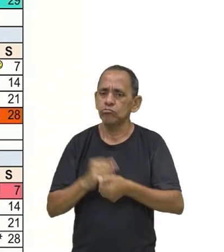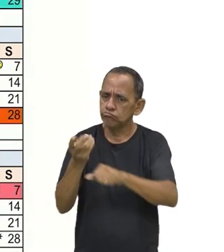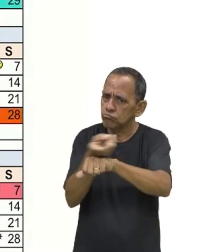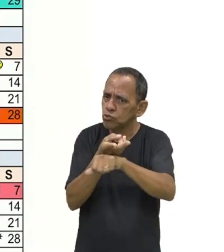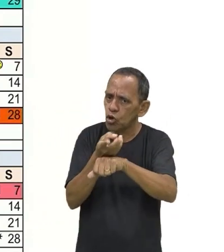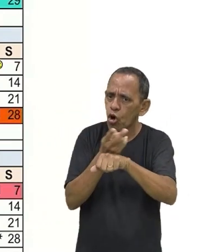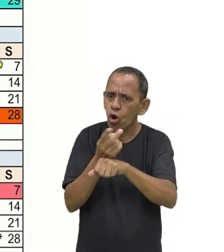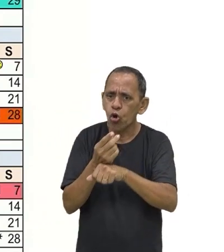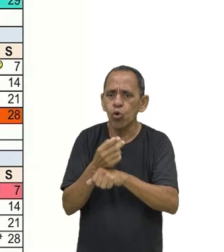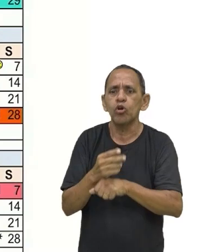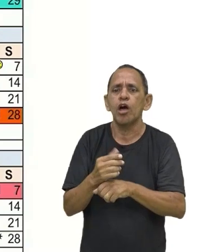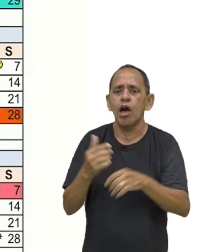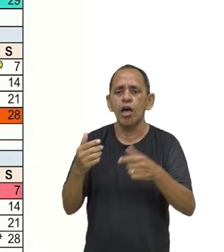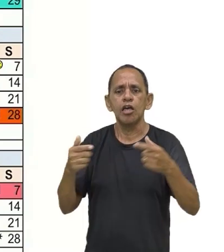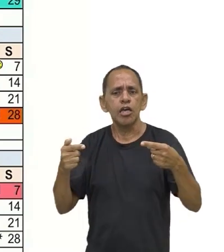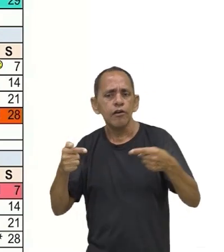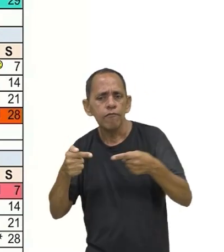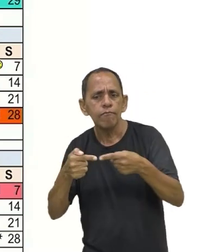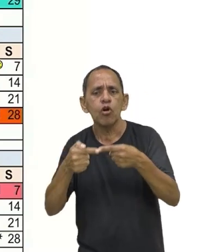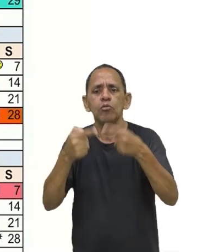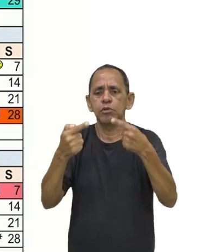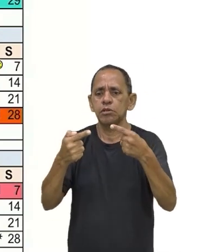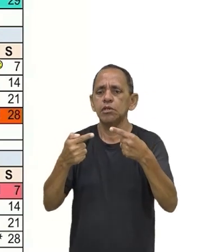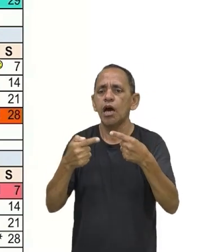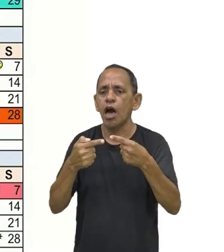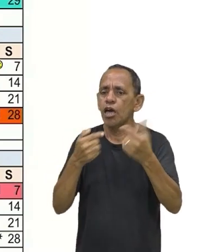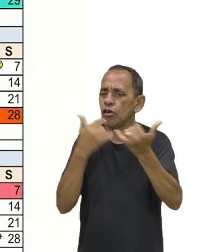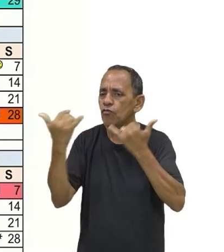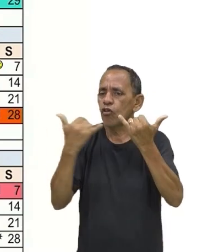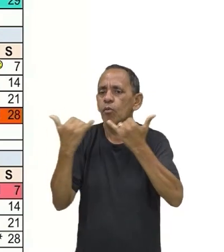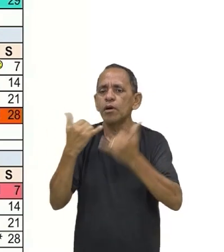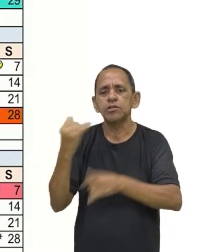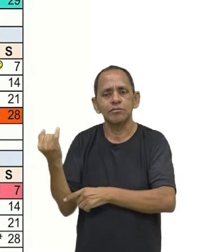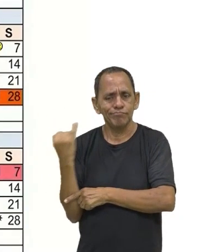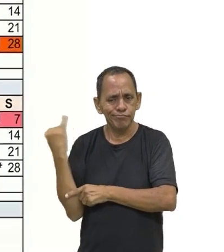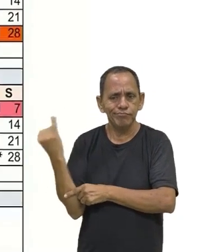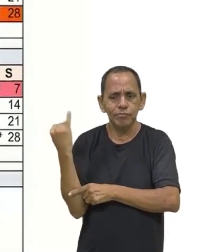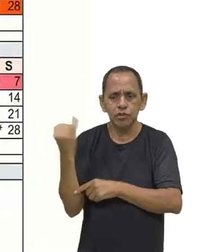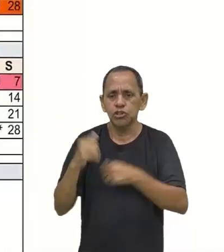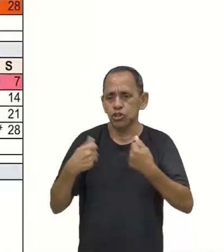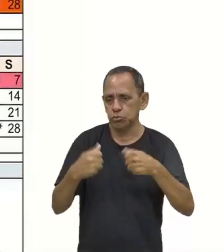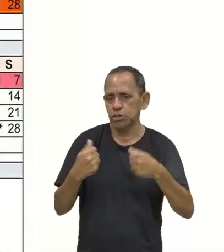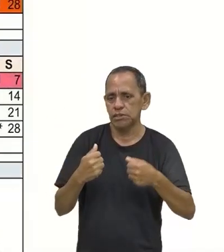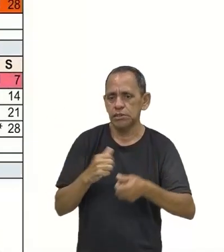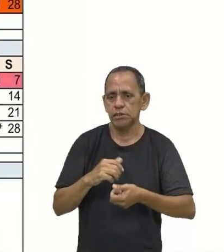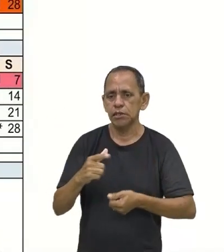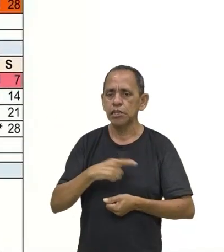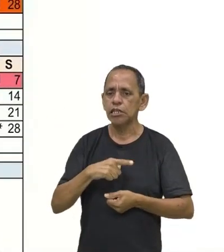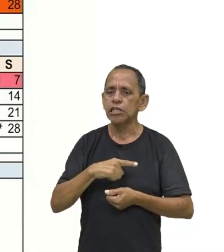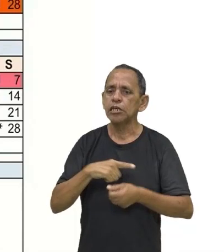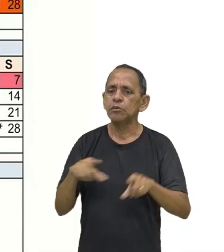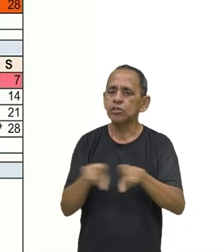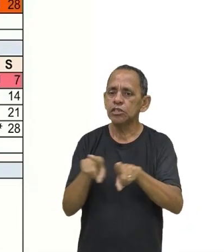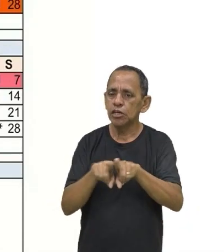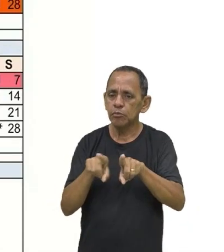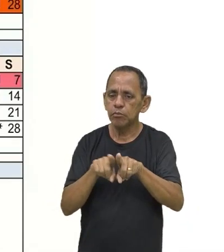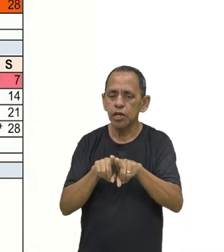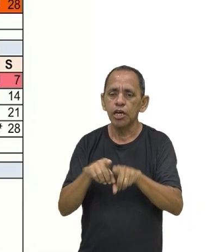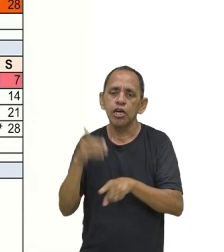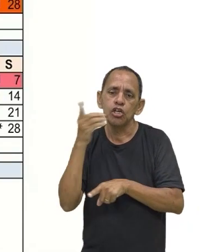está no diário digital, então informação é extremamente importante. Aqui a gente também tem sinalizado o dia da